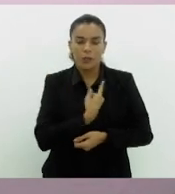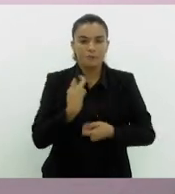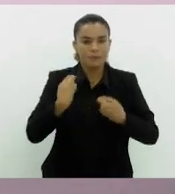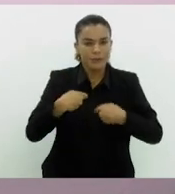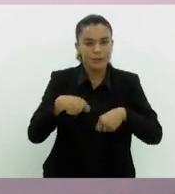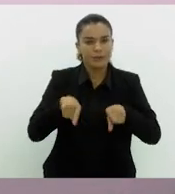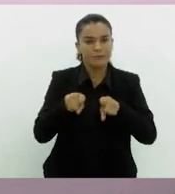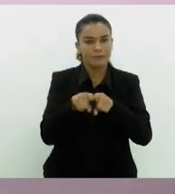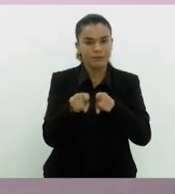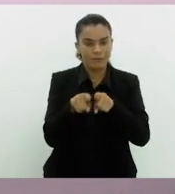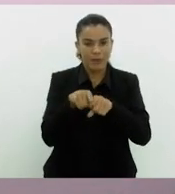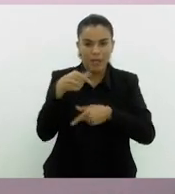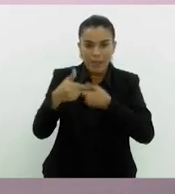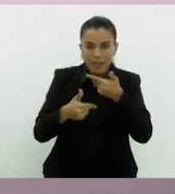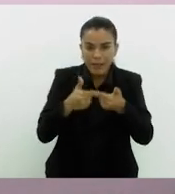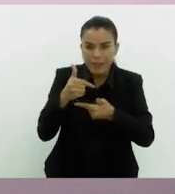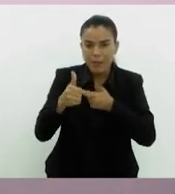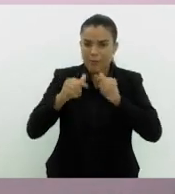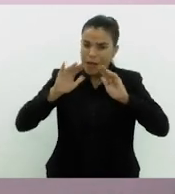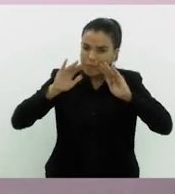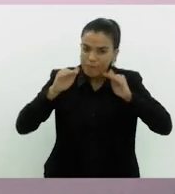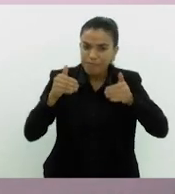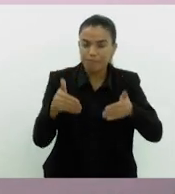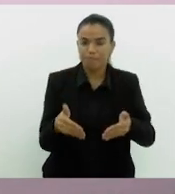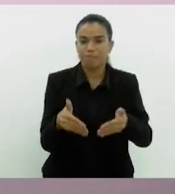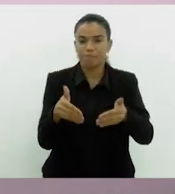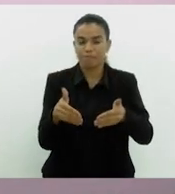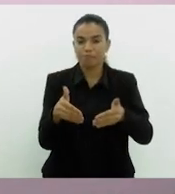também trabalhar bastante o fato do